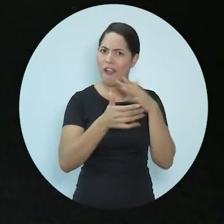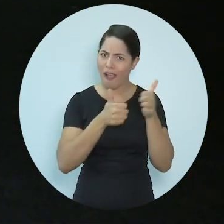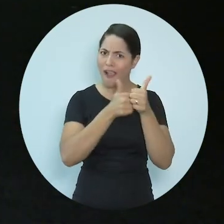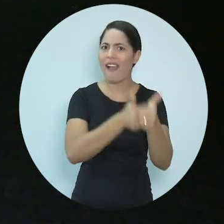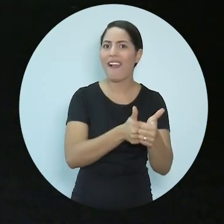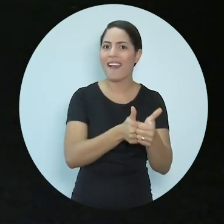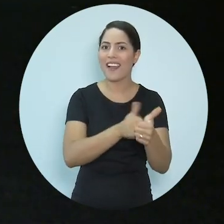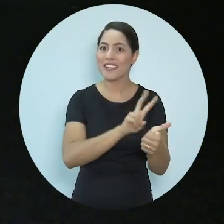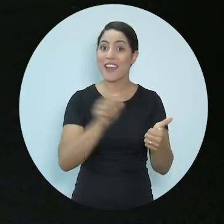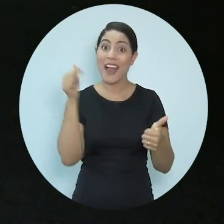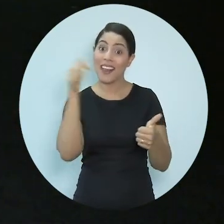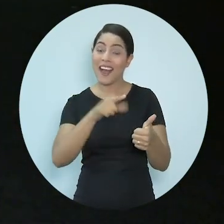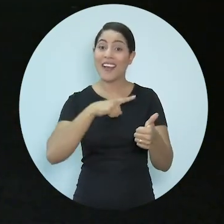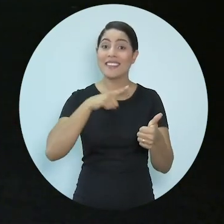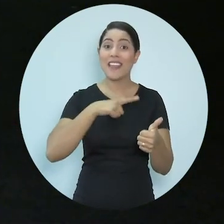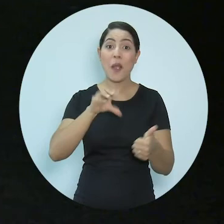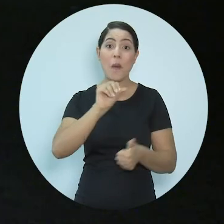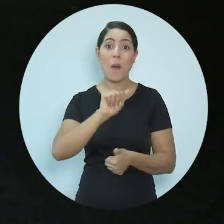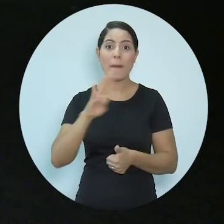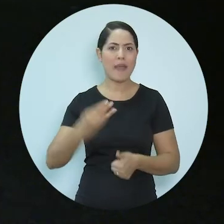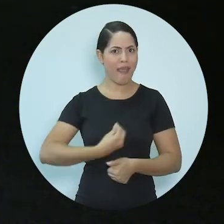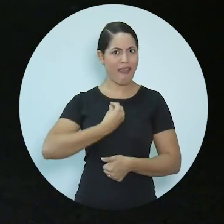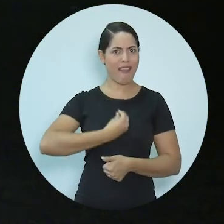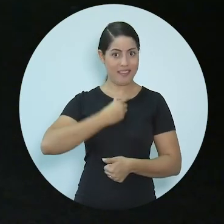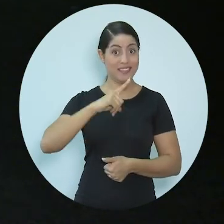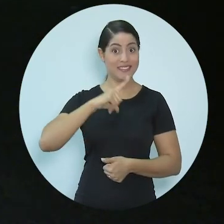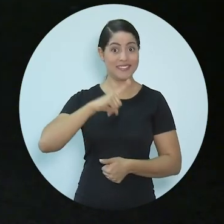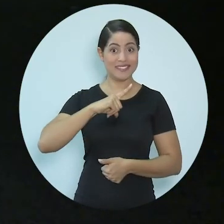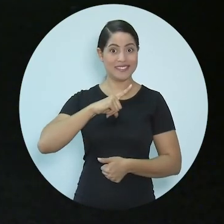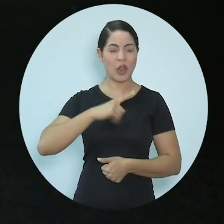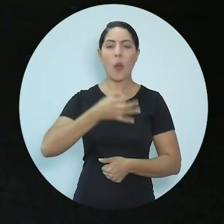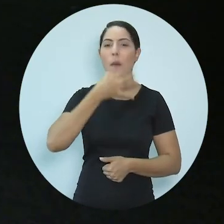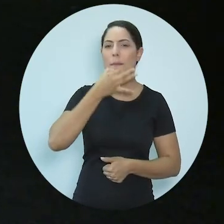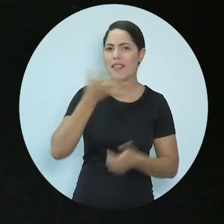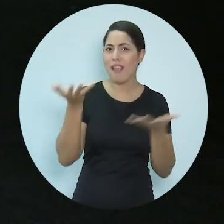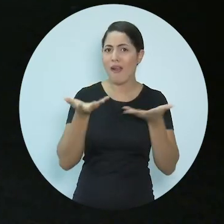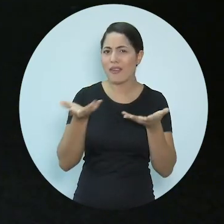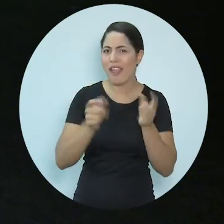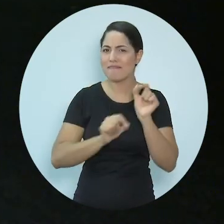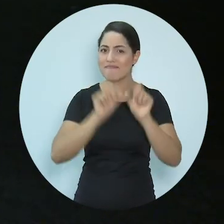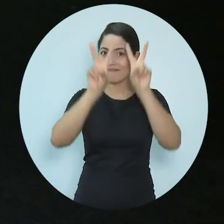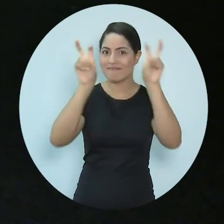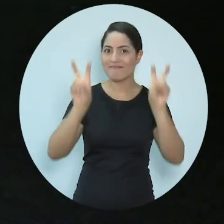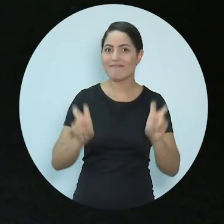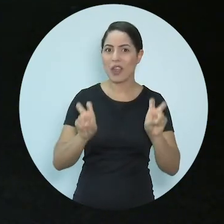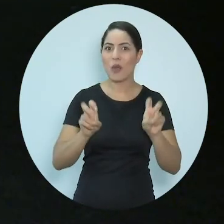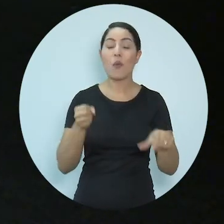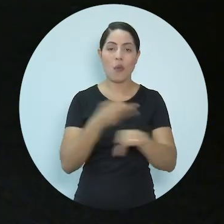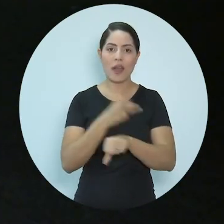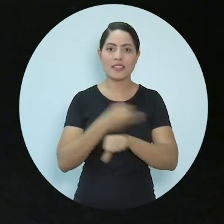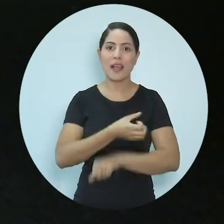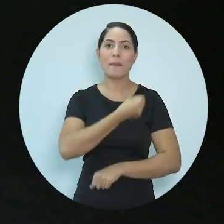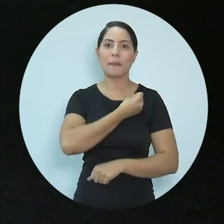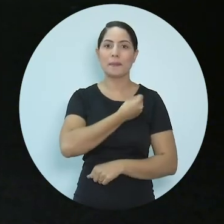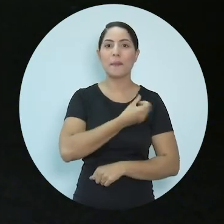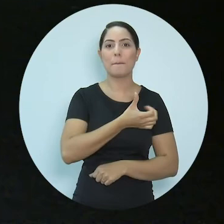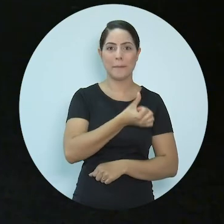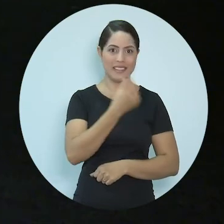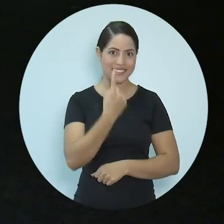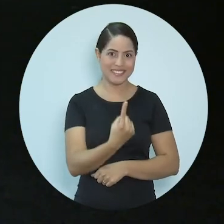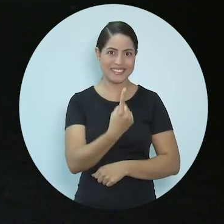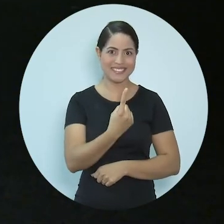nas redes sociais. Por lá, tudo o que a OAB faz em tempo real. Para sugerir uma pauta, manda pelo WhatsApp pra